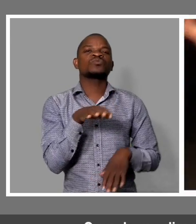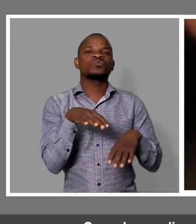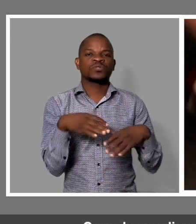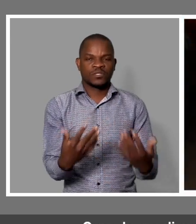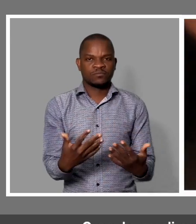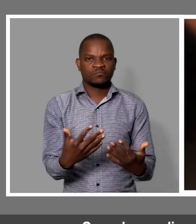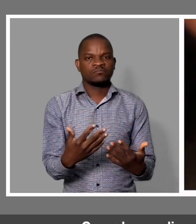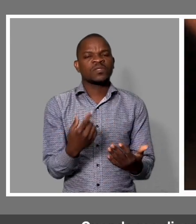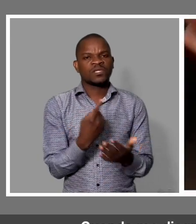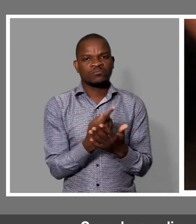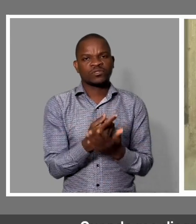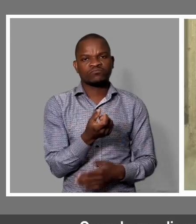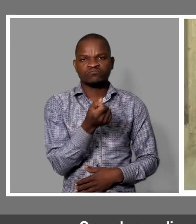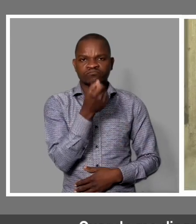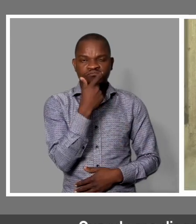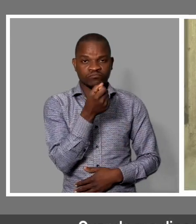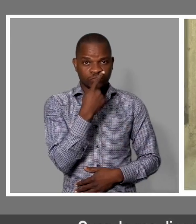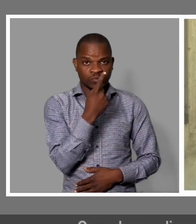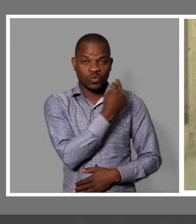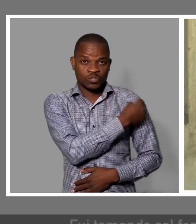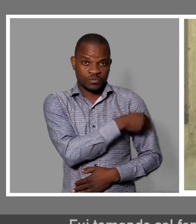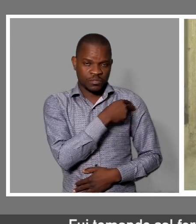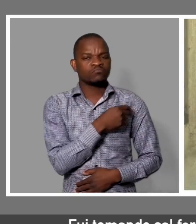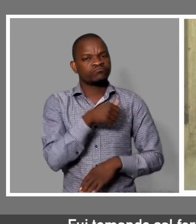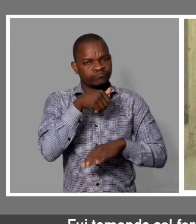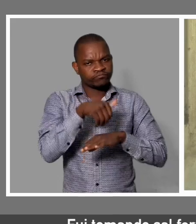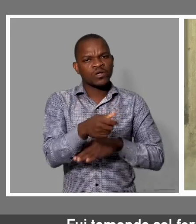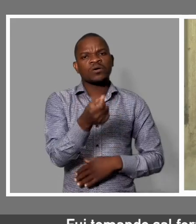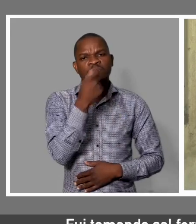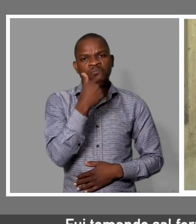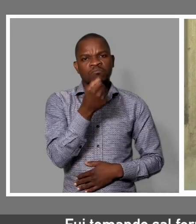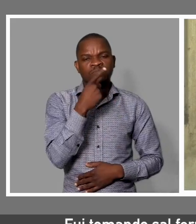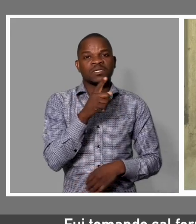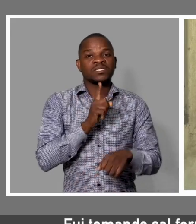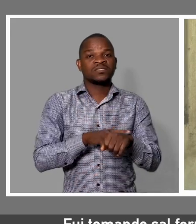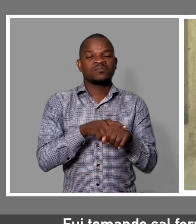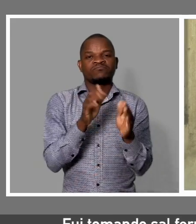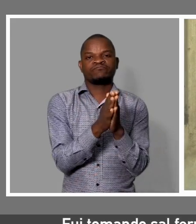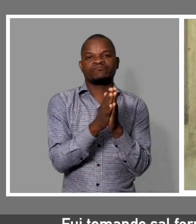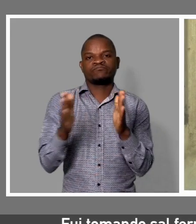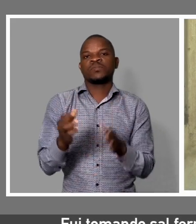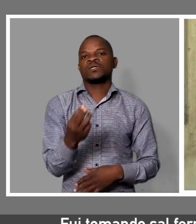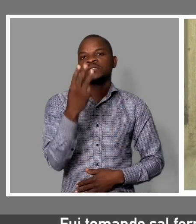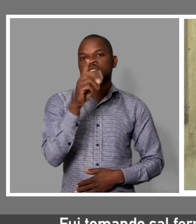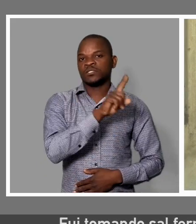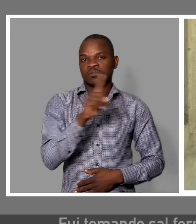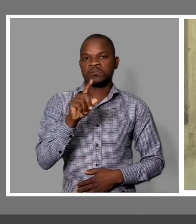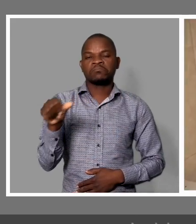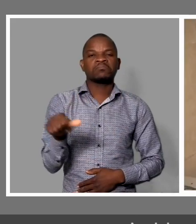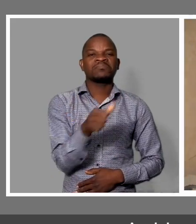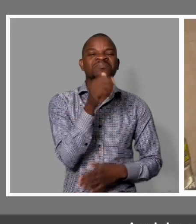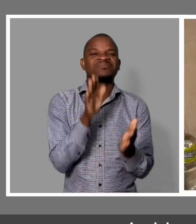Quando diagnosticaram-me, me deram um sal feroz. Eu fui tomando sal feroz durante três meses e não dava